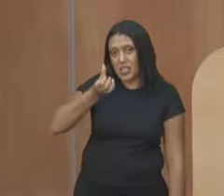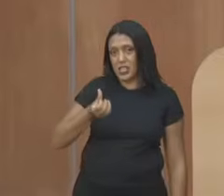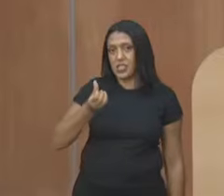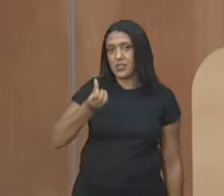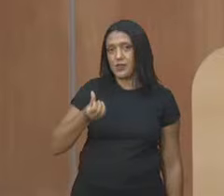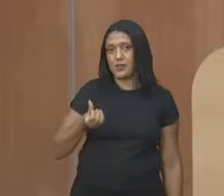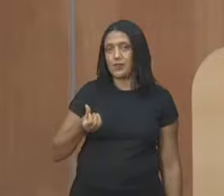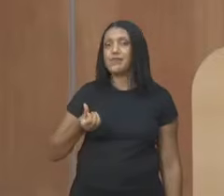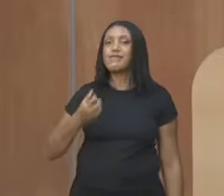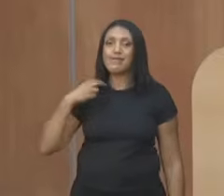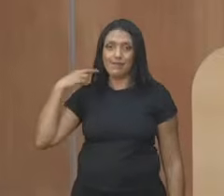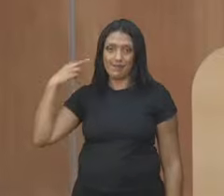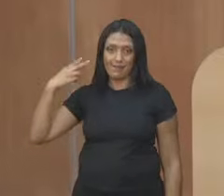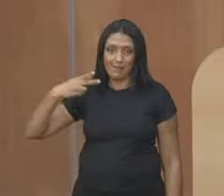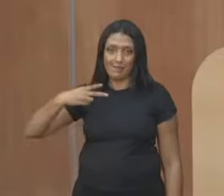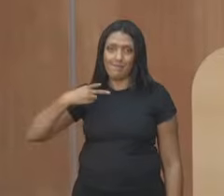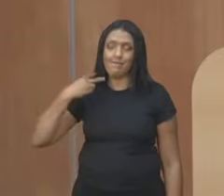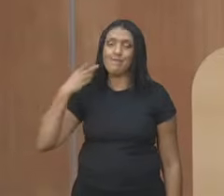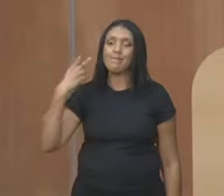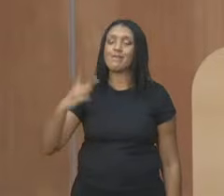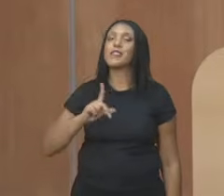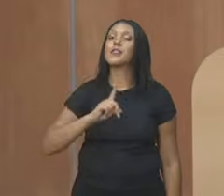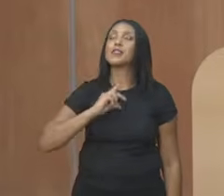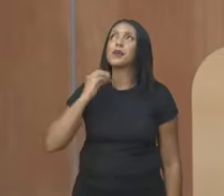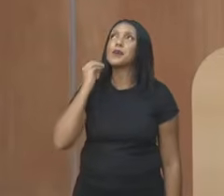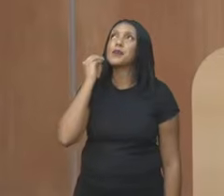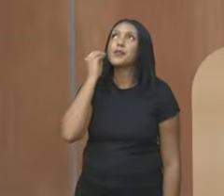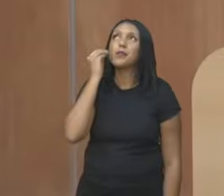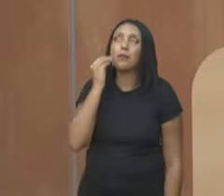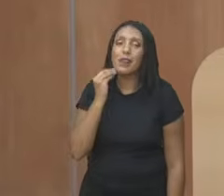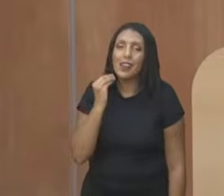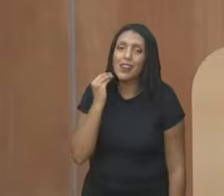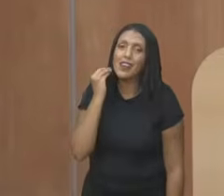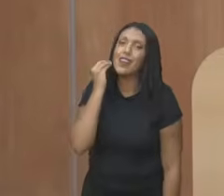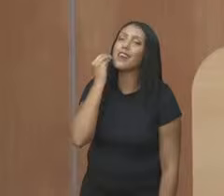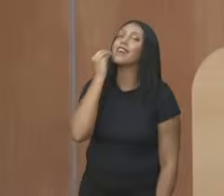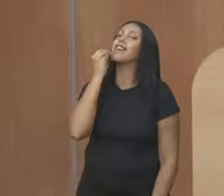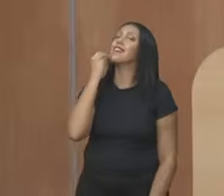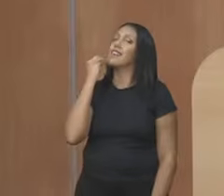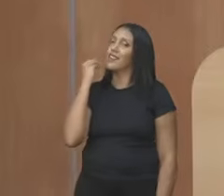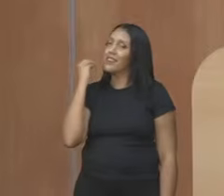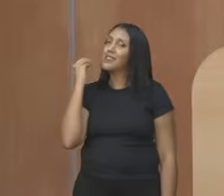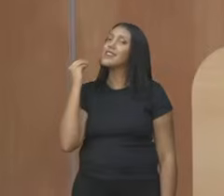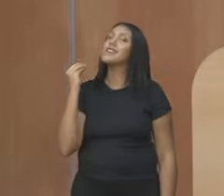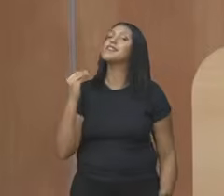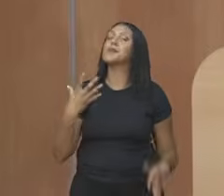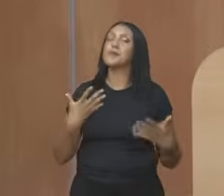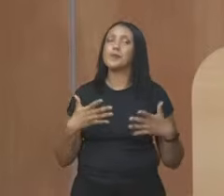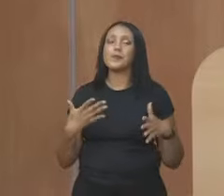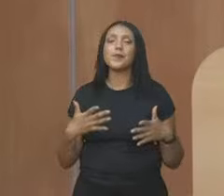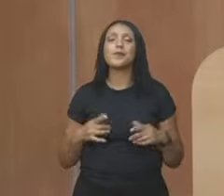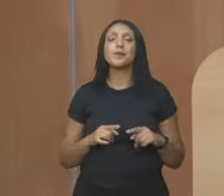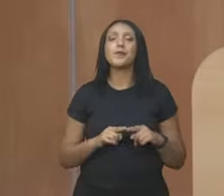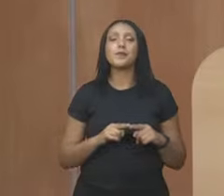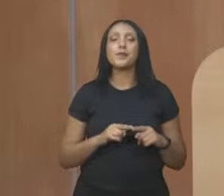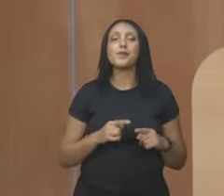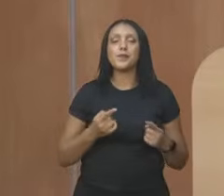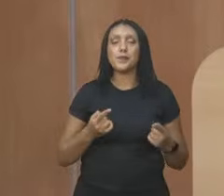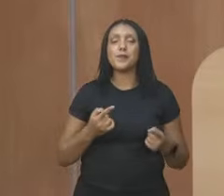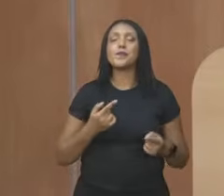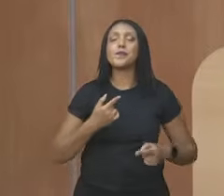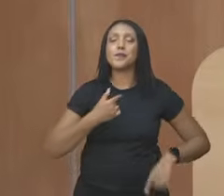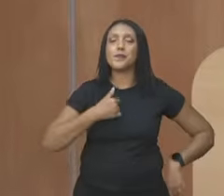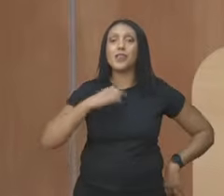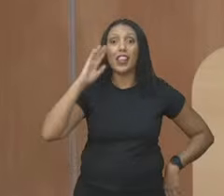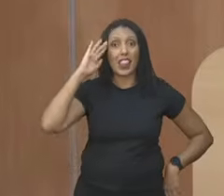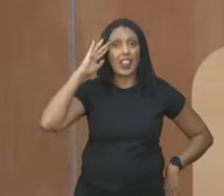e a gente sabe a situação. No meu gabinete, tem vindo mãe e pai dizendo, meu